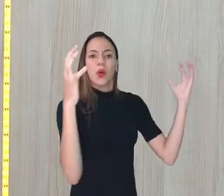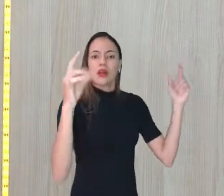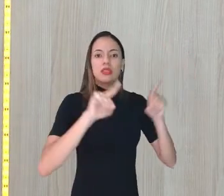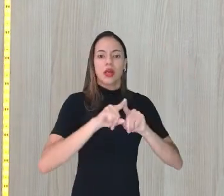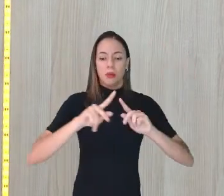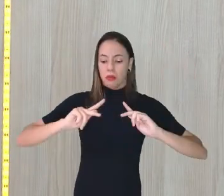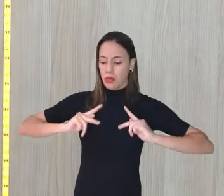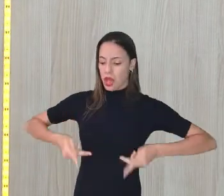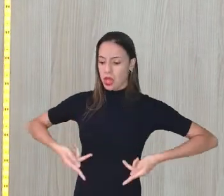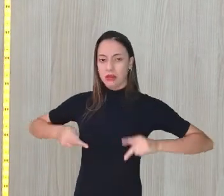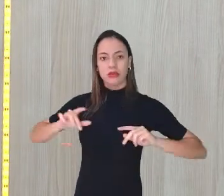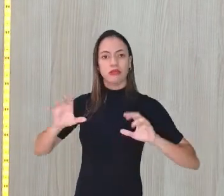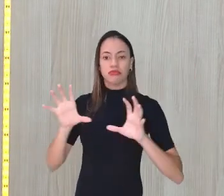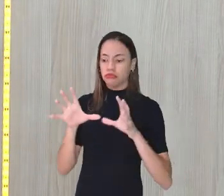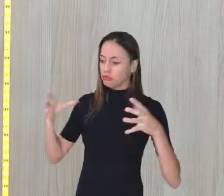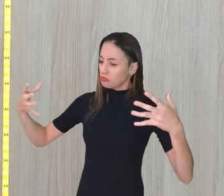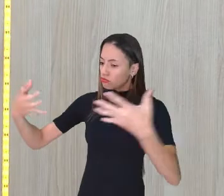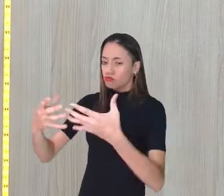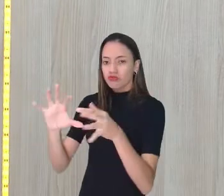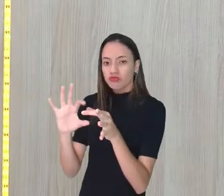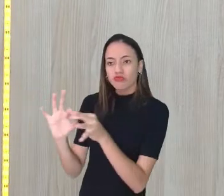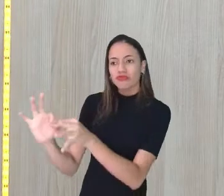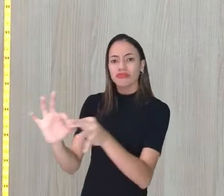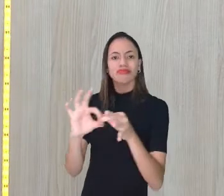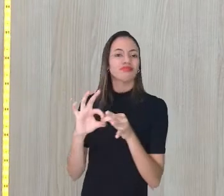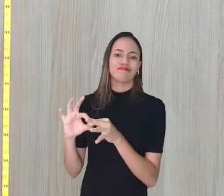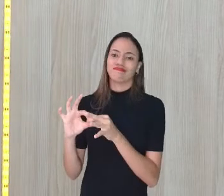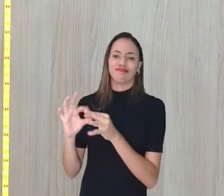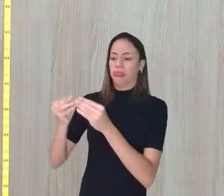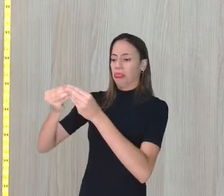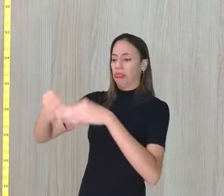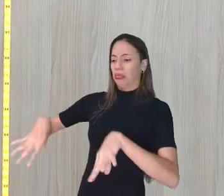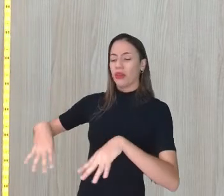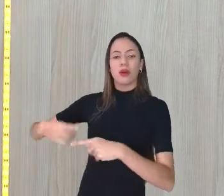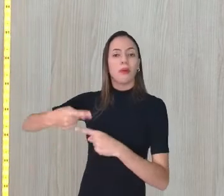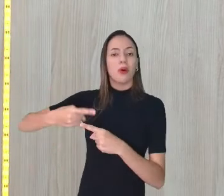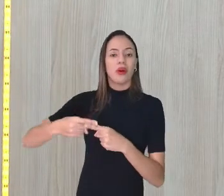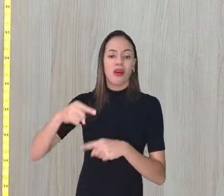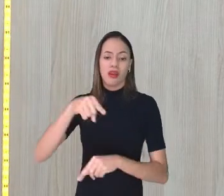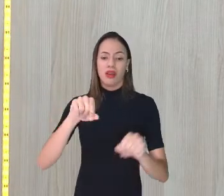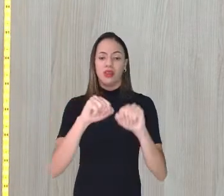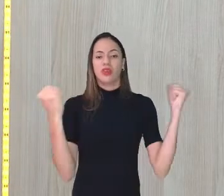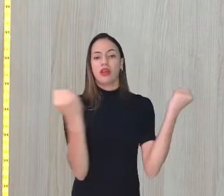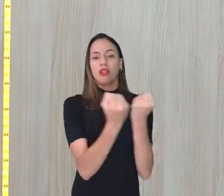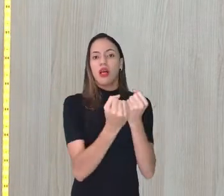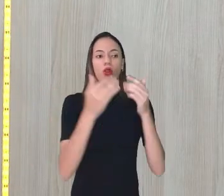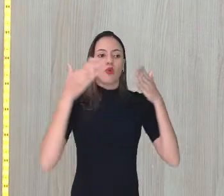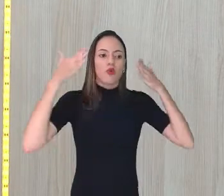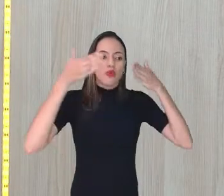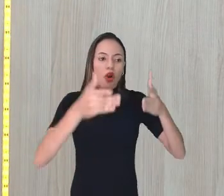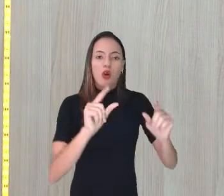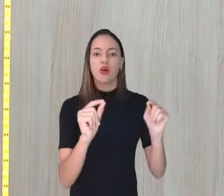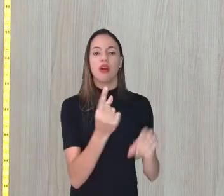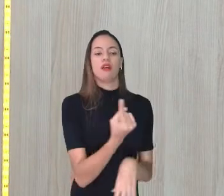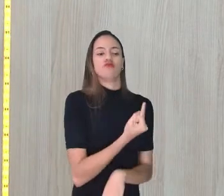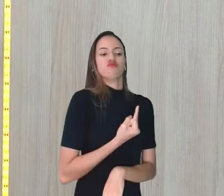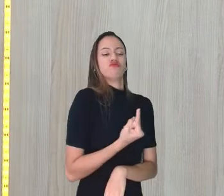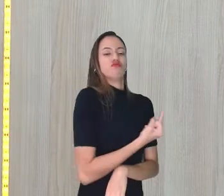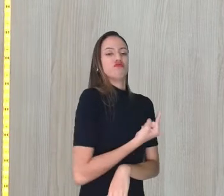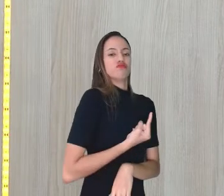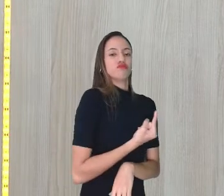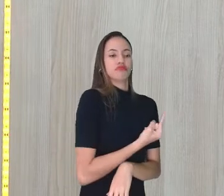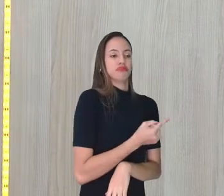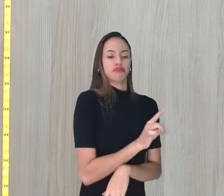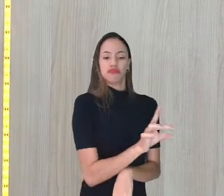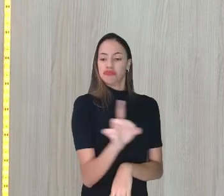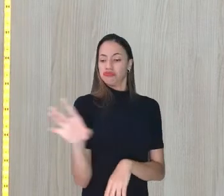com o coletivo, porque a gente vive numa sociedade cada vez mais visando o individual, né? Cada um